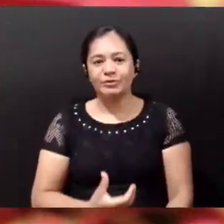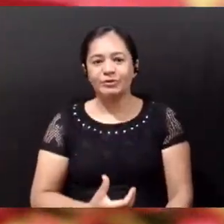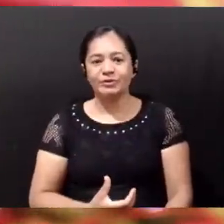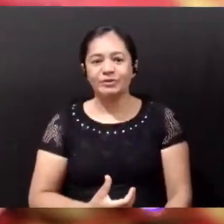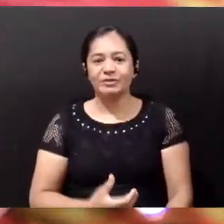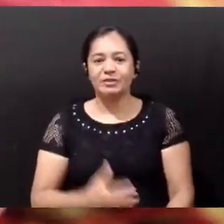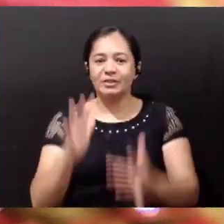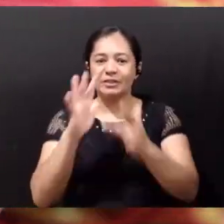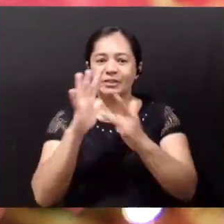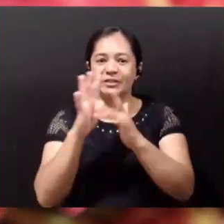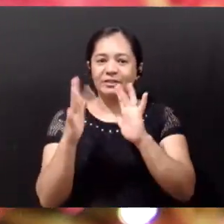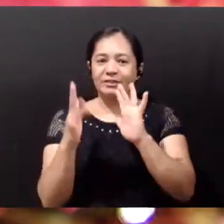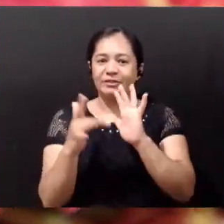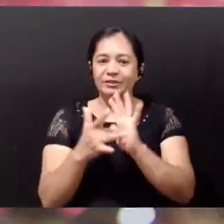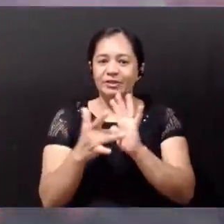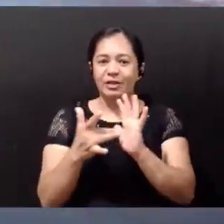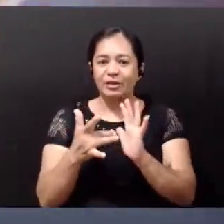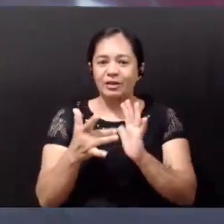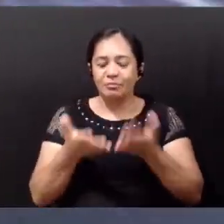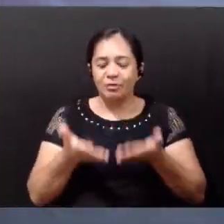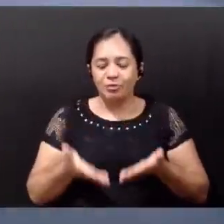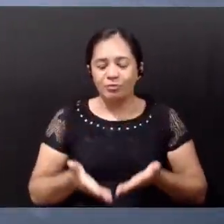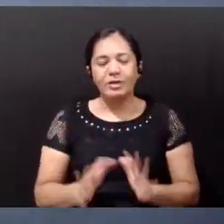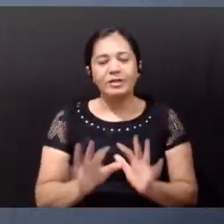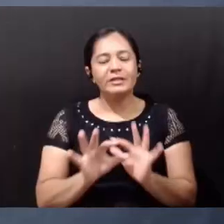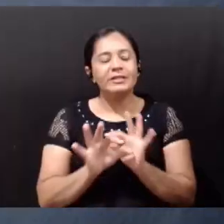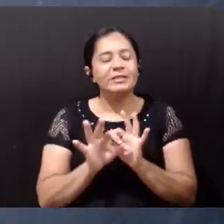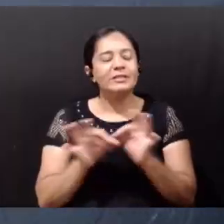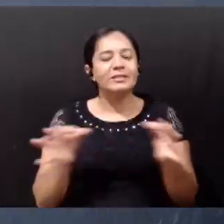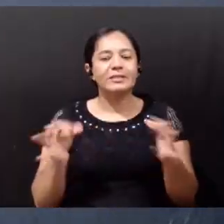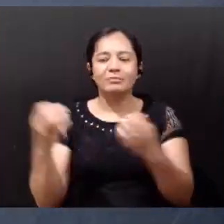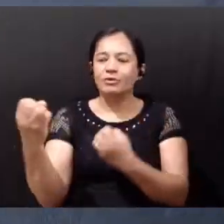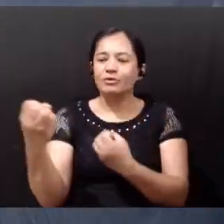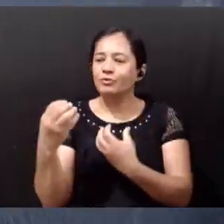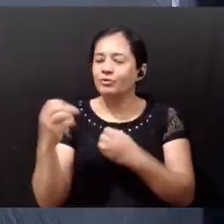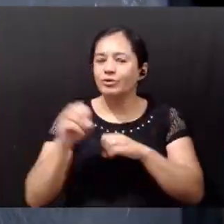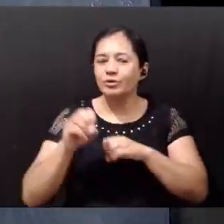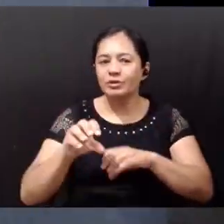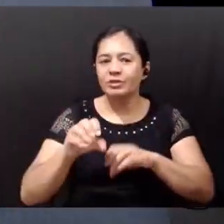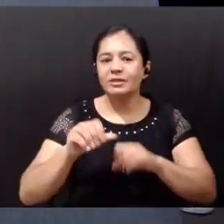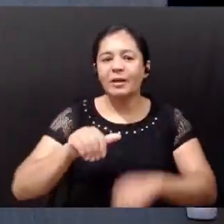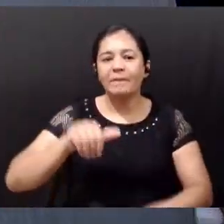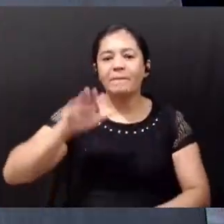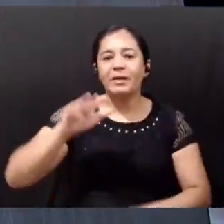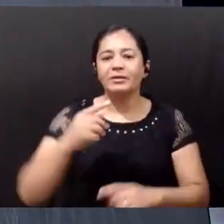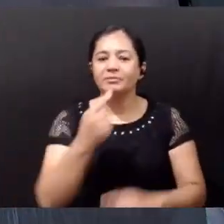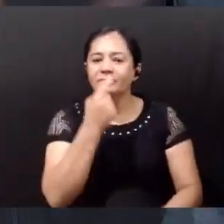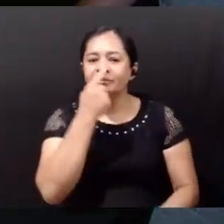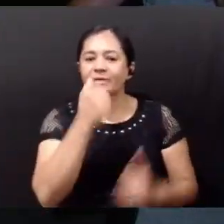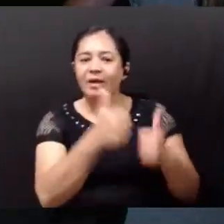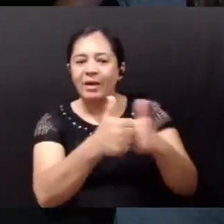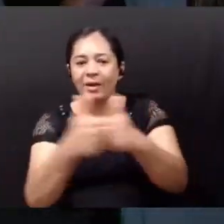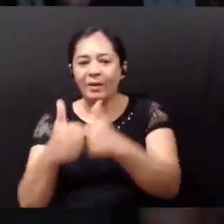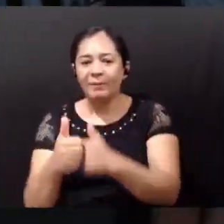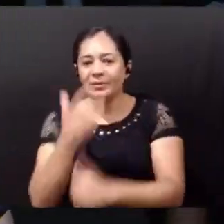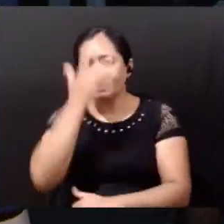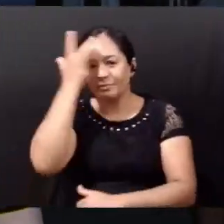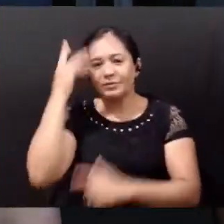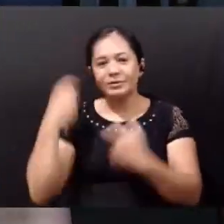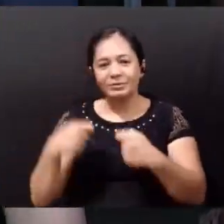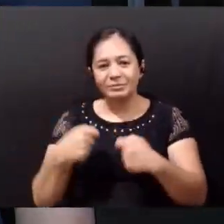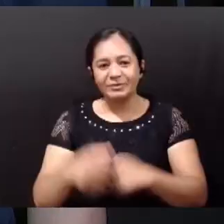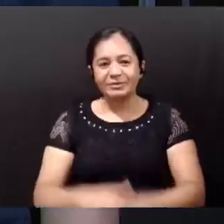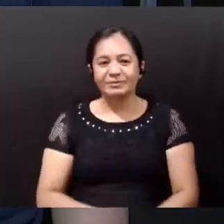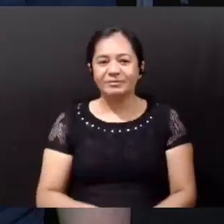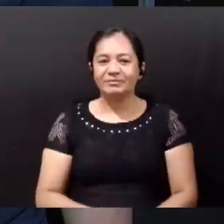pequeno, veio simples e nos ensina cada vez mais a se aproximarmos de quem precisa. Tá certo, então, muito